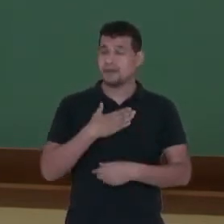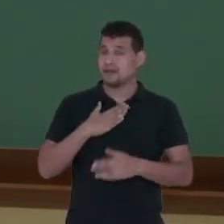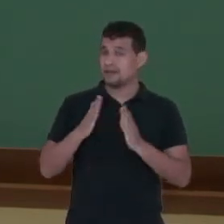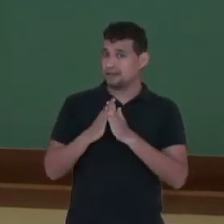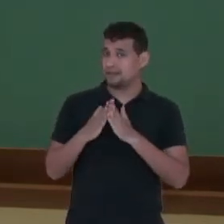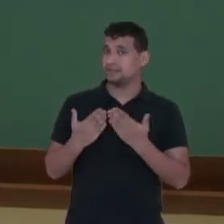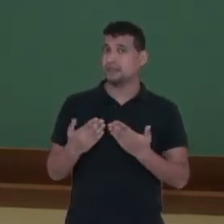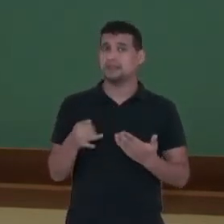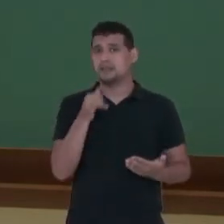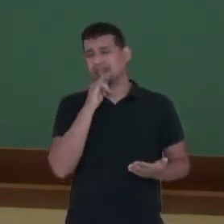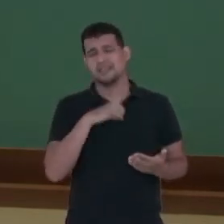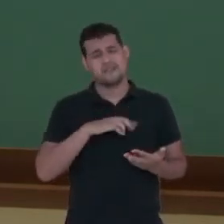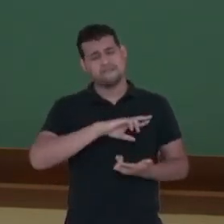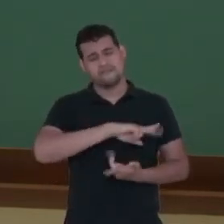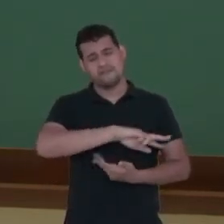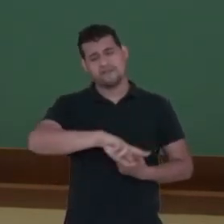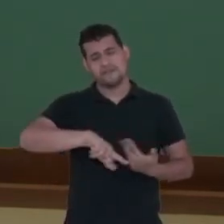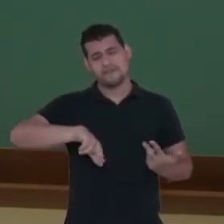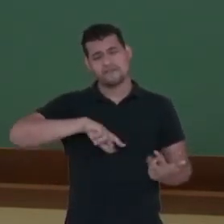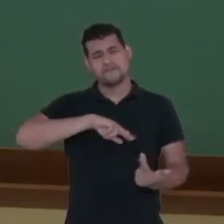hoje, e tem vários